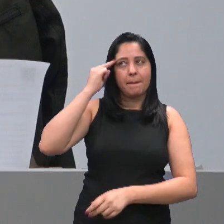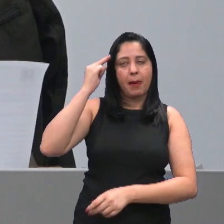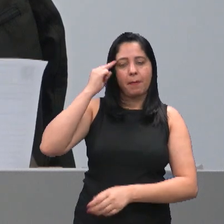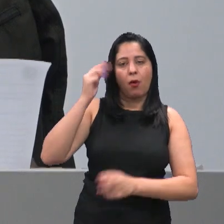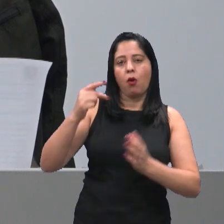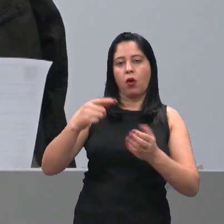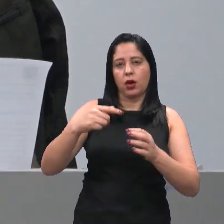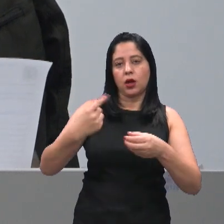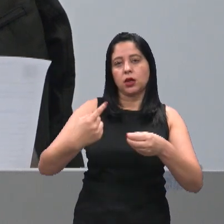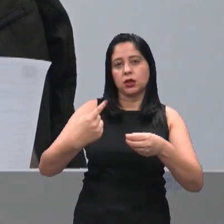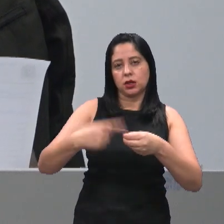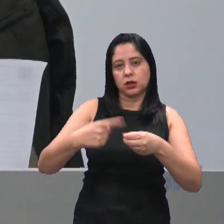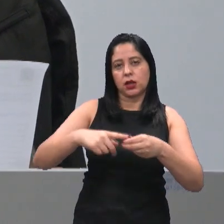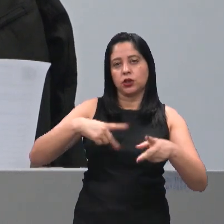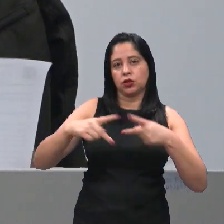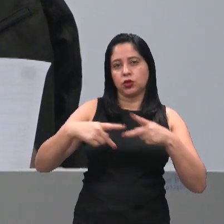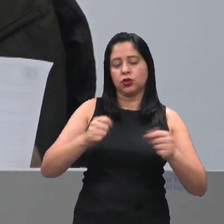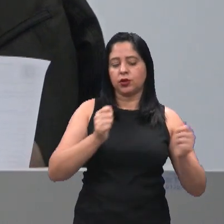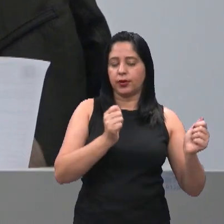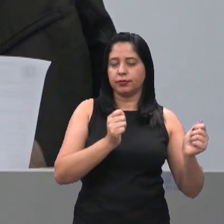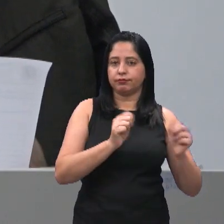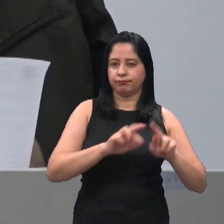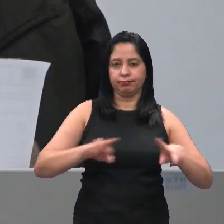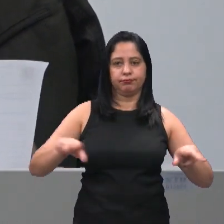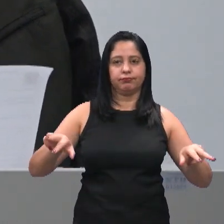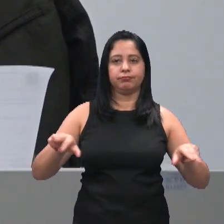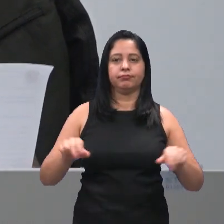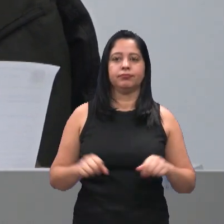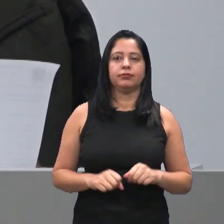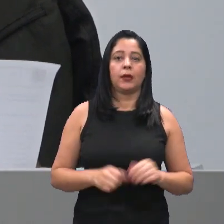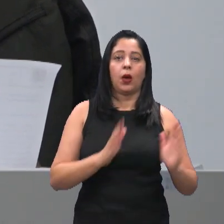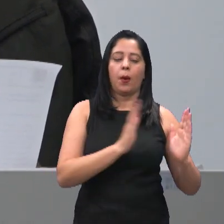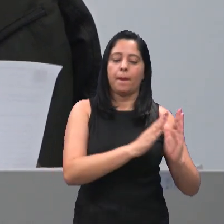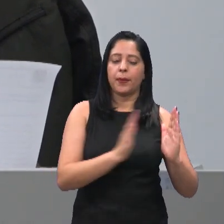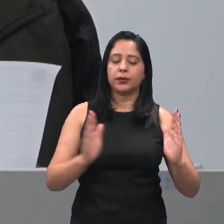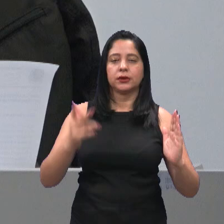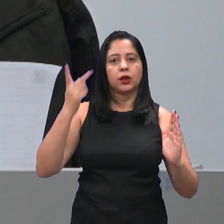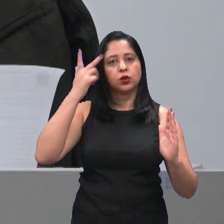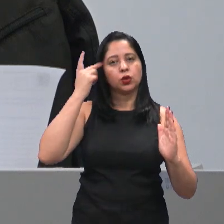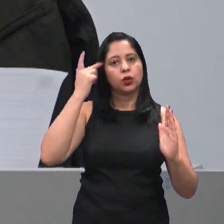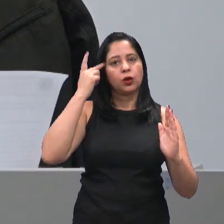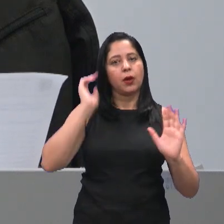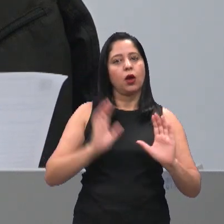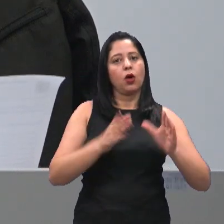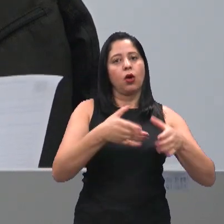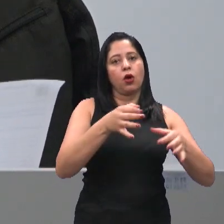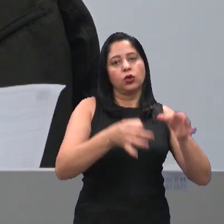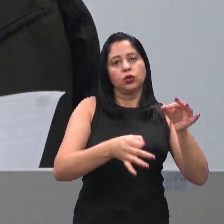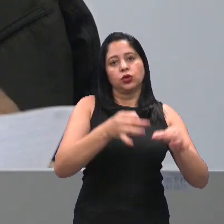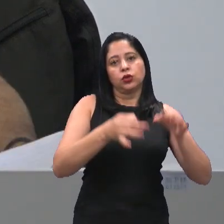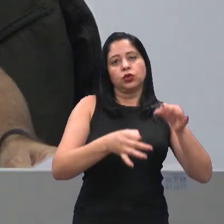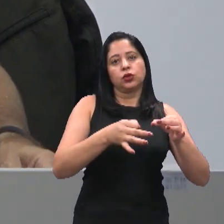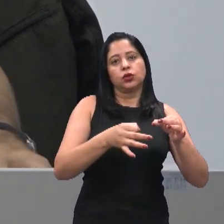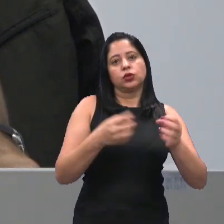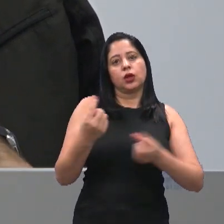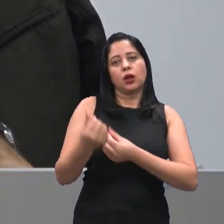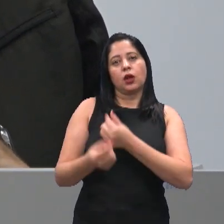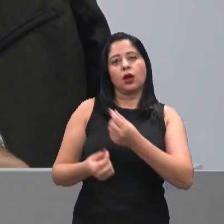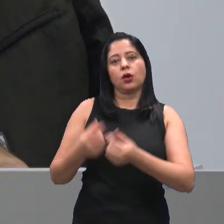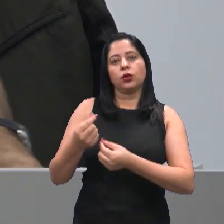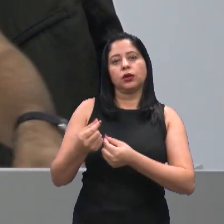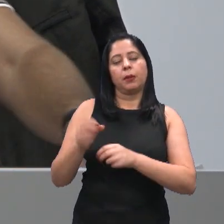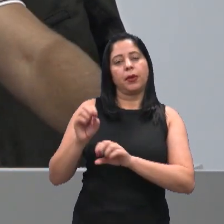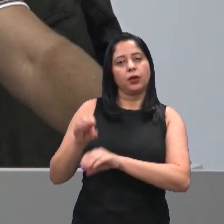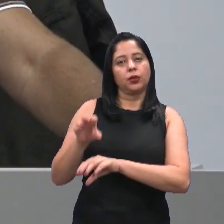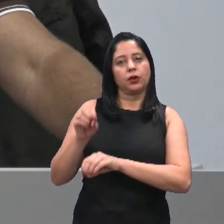dos Campos e da outras providências. Rito ordinário, comissões, Justiça, Economia e